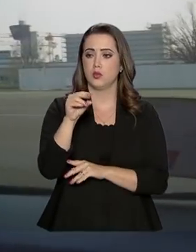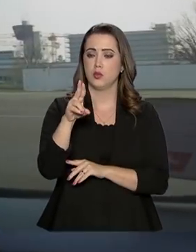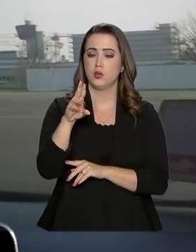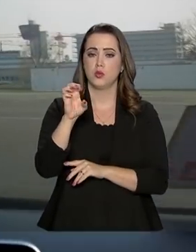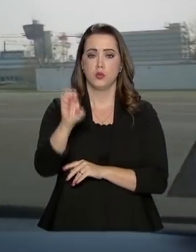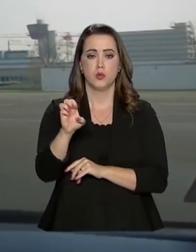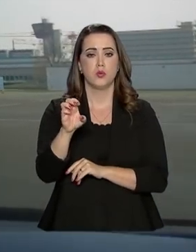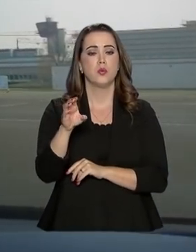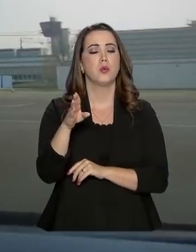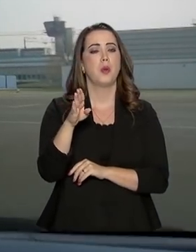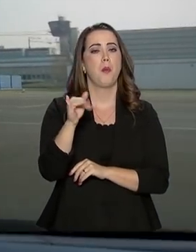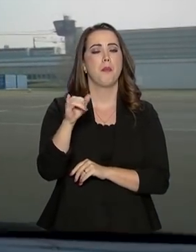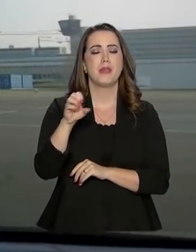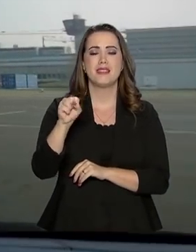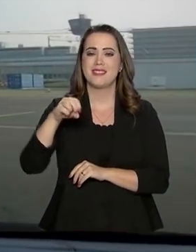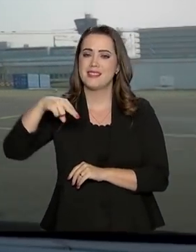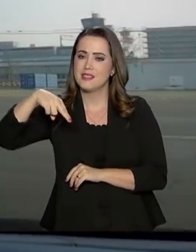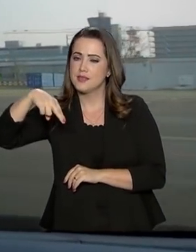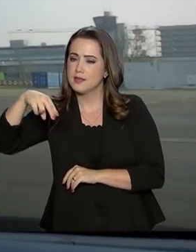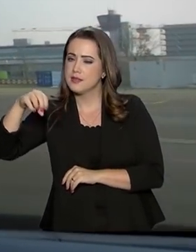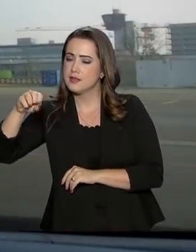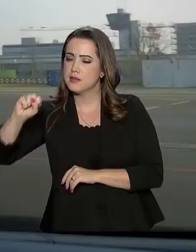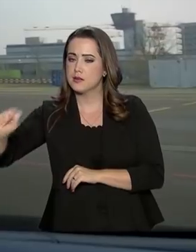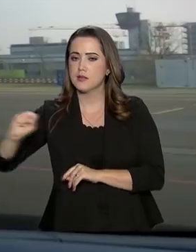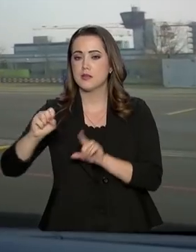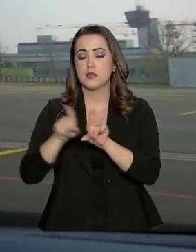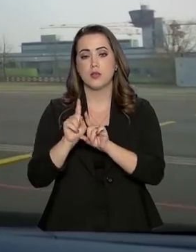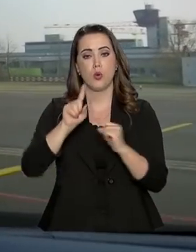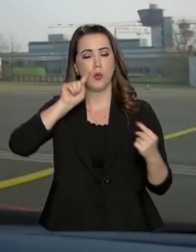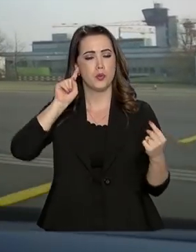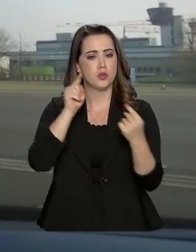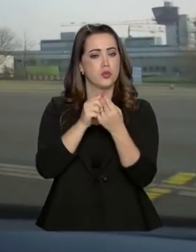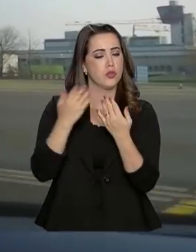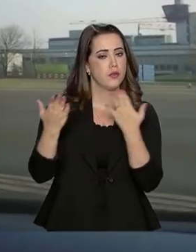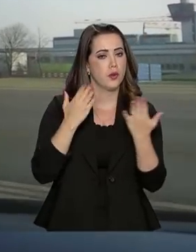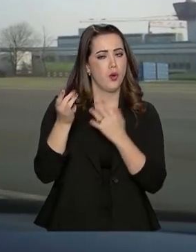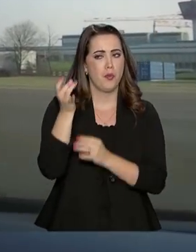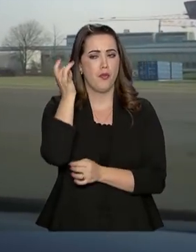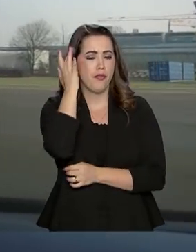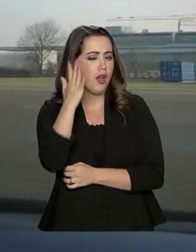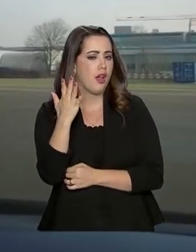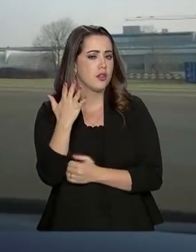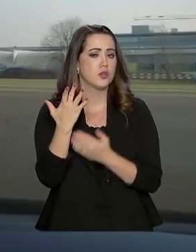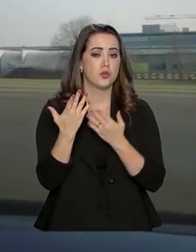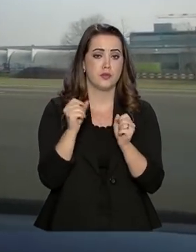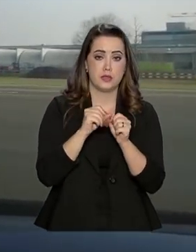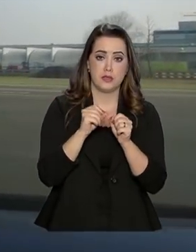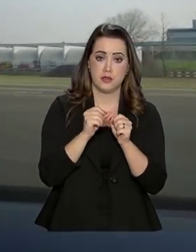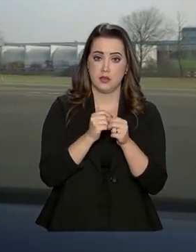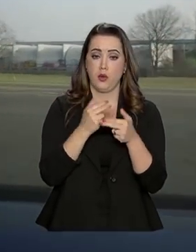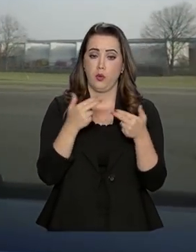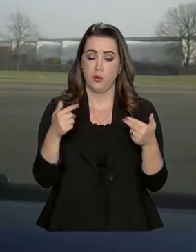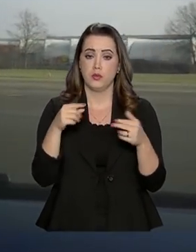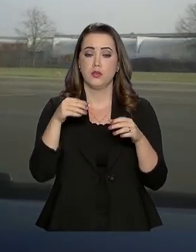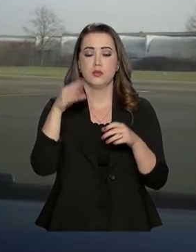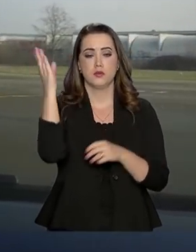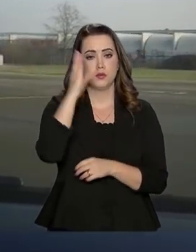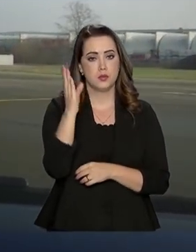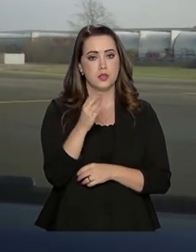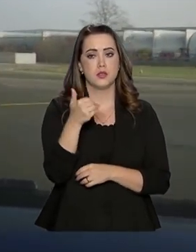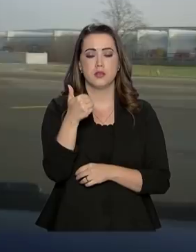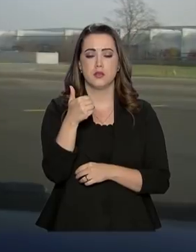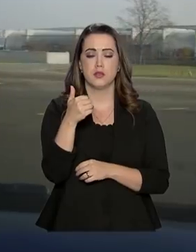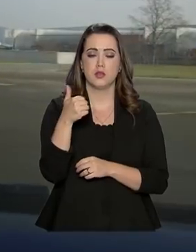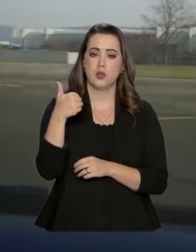montado pelo Banco Mundial, com o objetivo de avaliar a facilidade de realização de negócios em 190